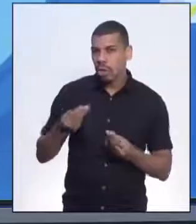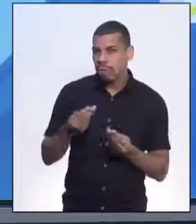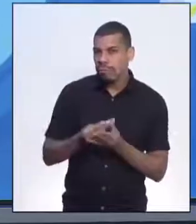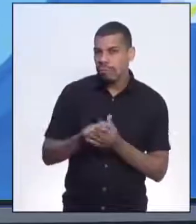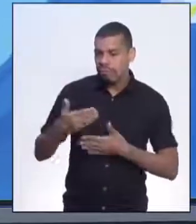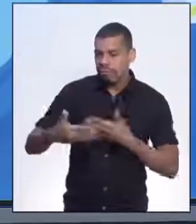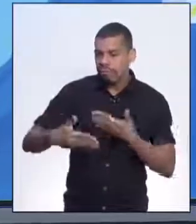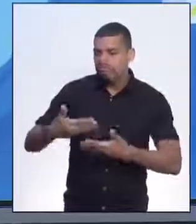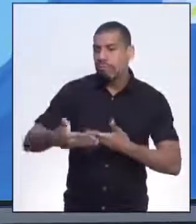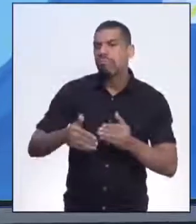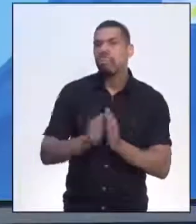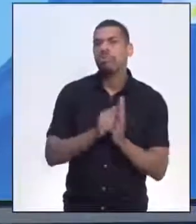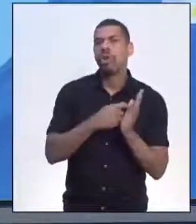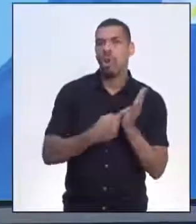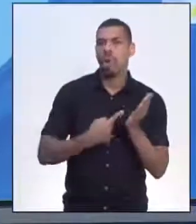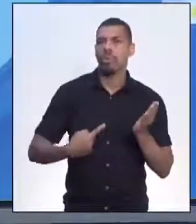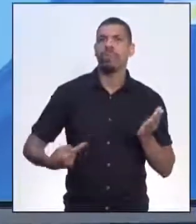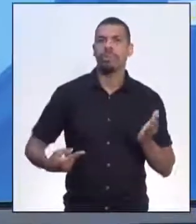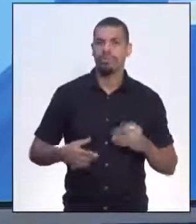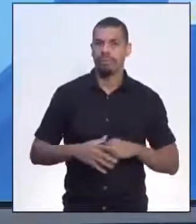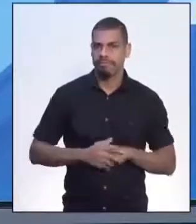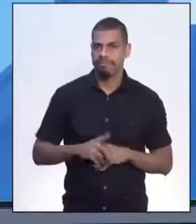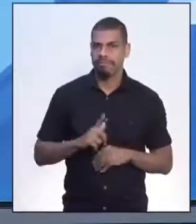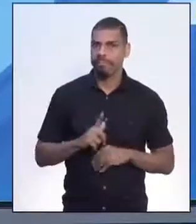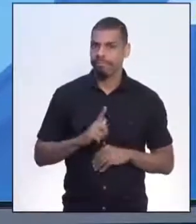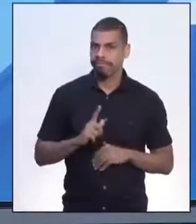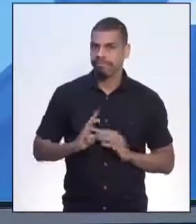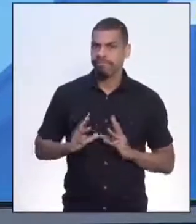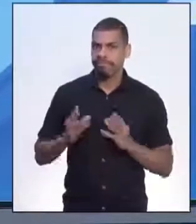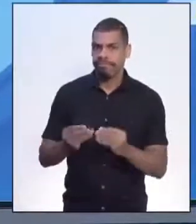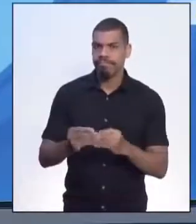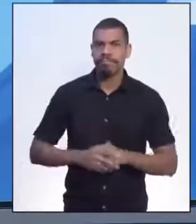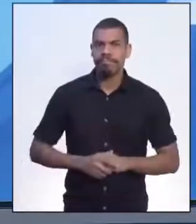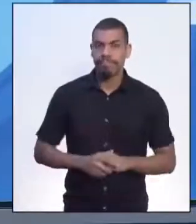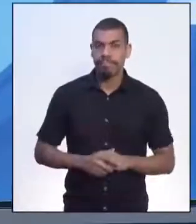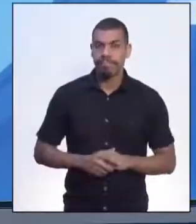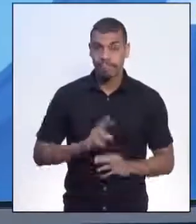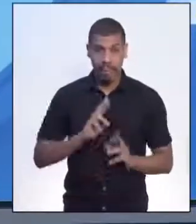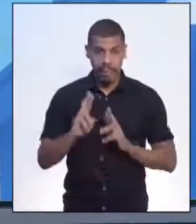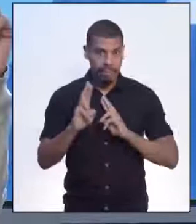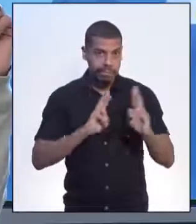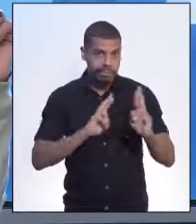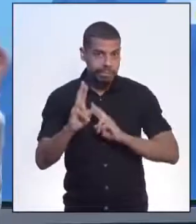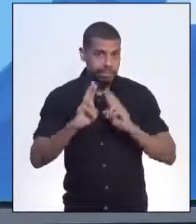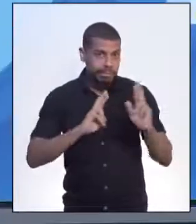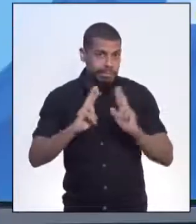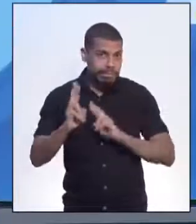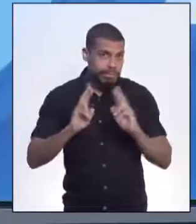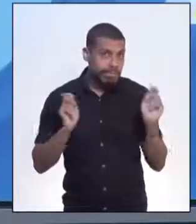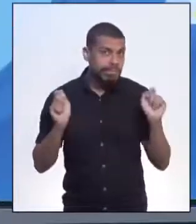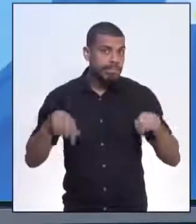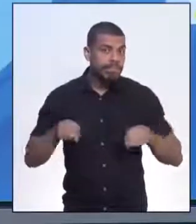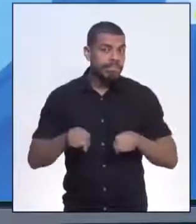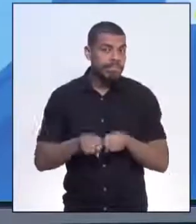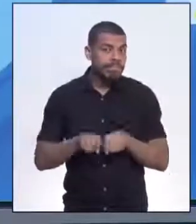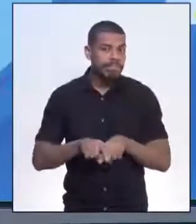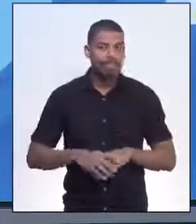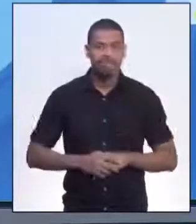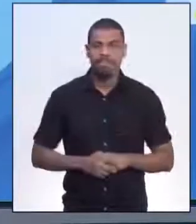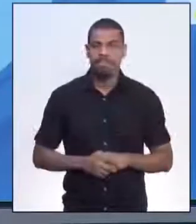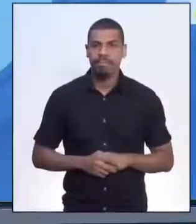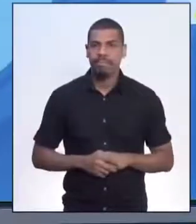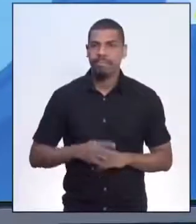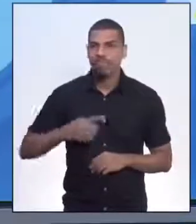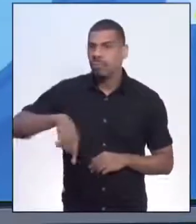dando exercício da apostila. Na aula seguinte, eu fui usando aquelas respostas, possíveis respostas de vocês, para